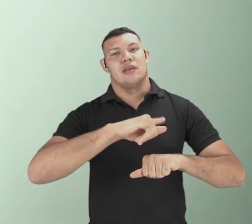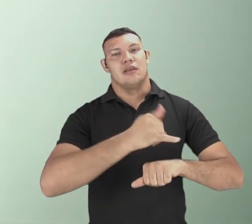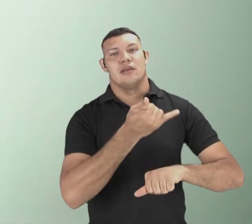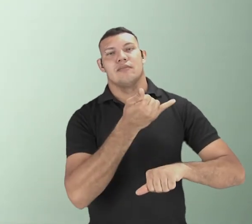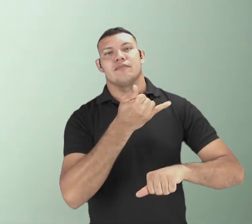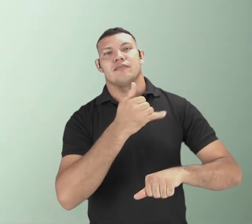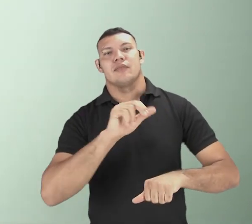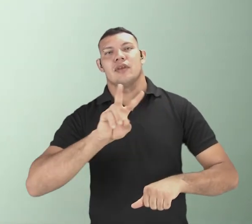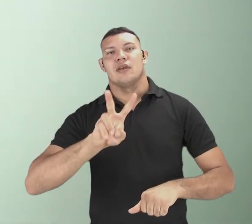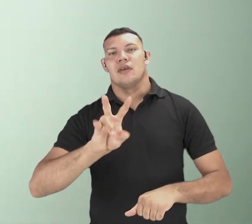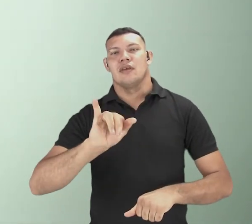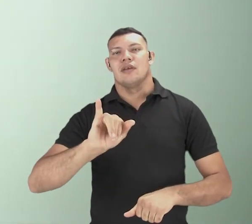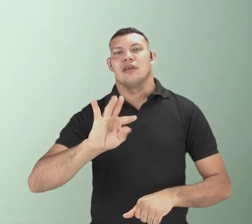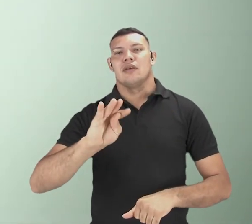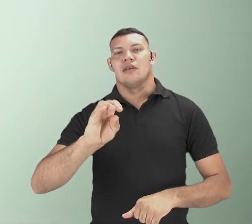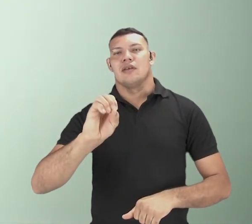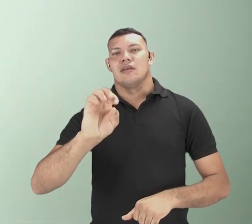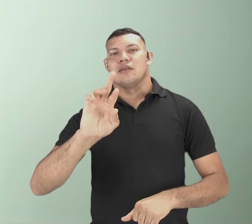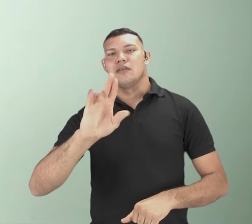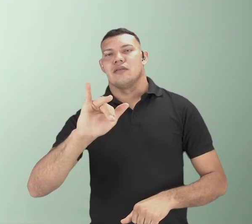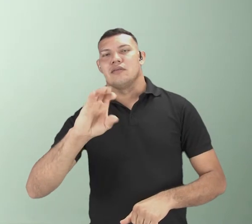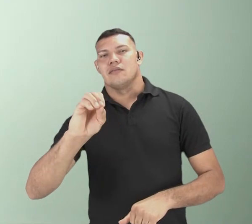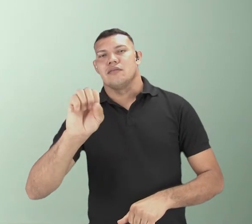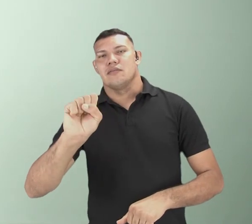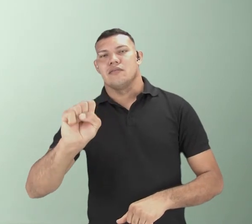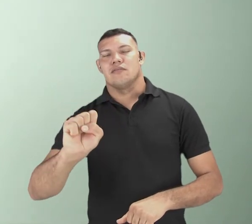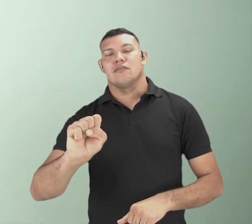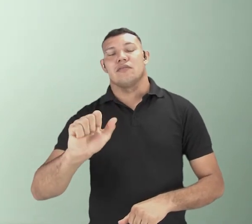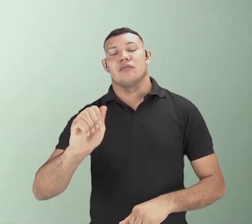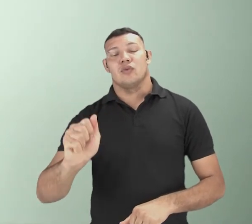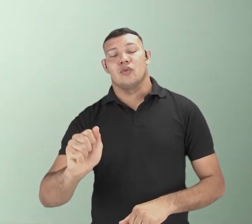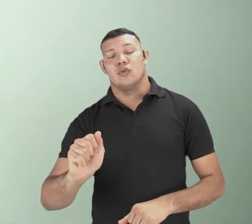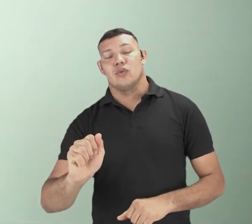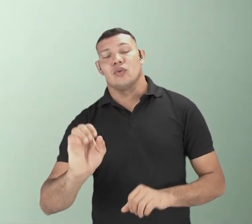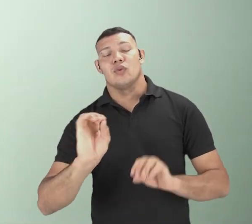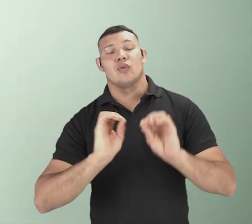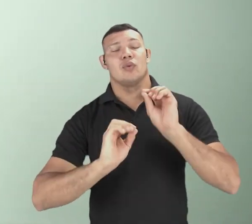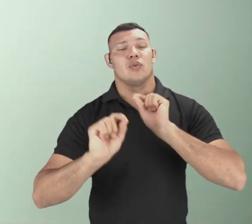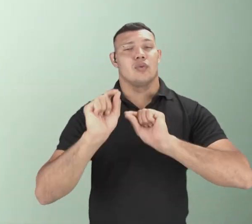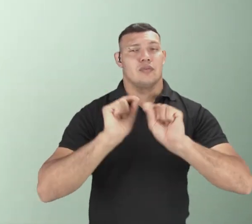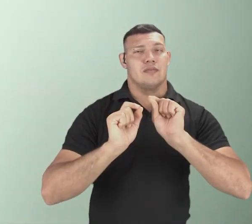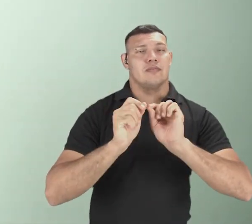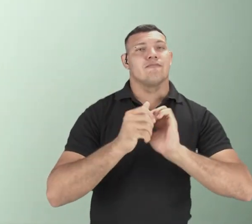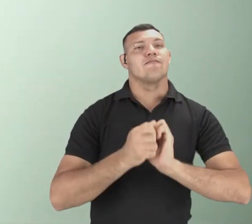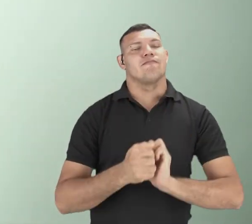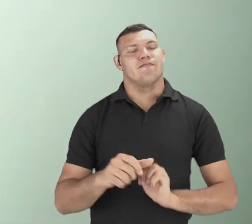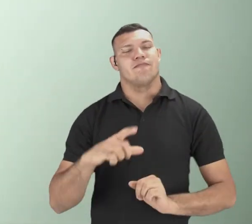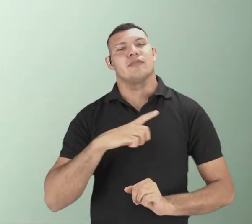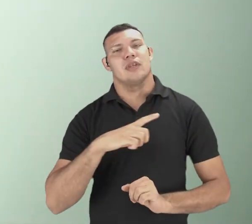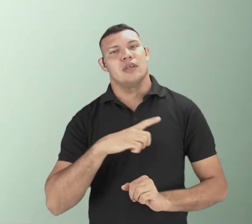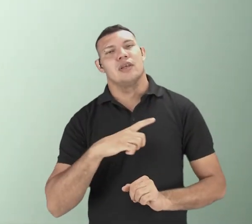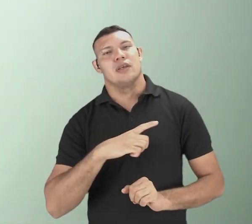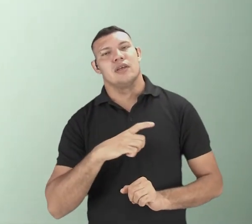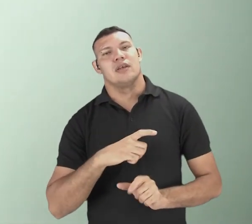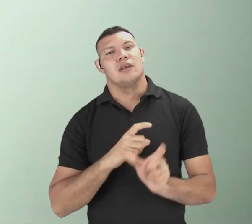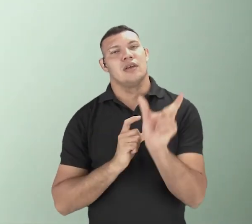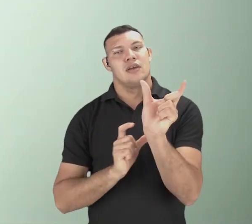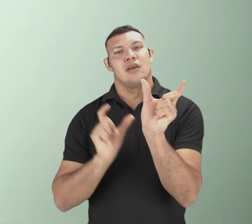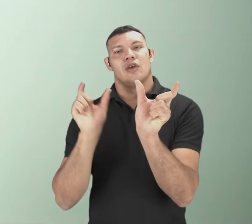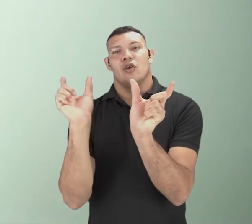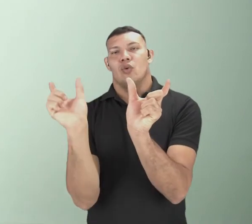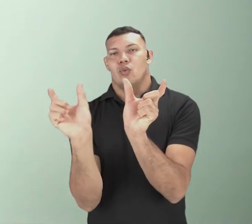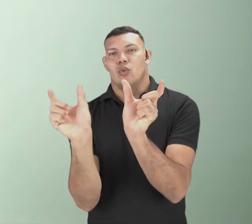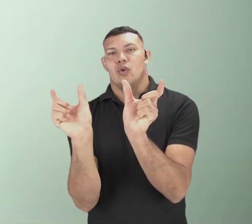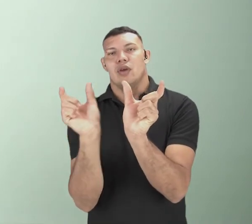sufixo. E na parasintética, nós sabemos que existe tanto o sufixo quanto